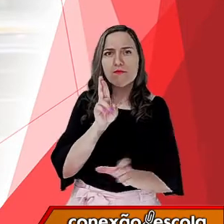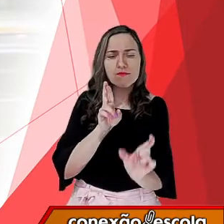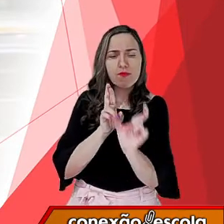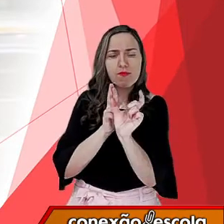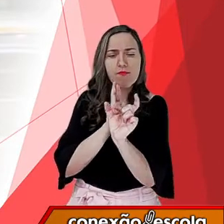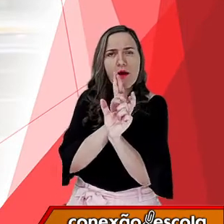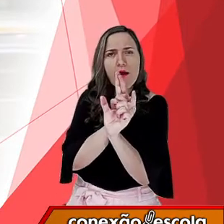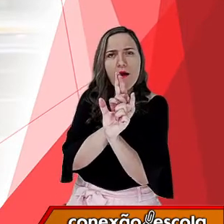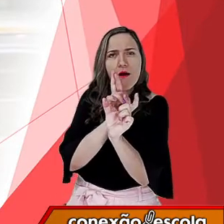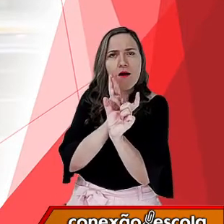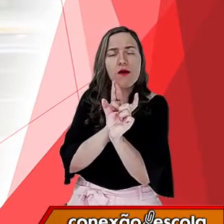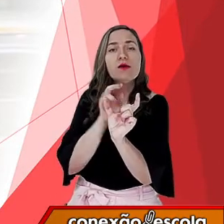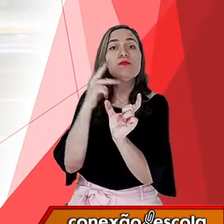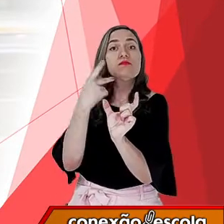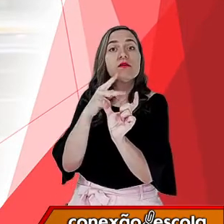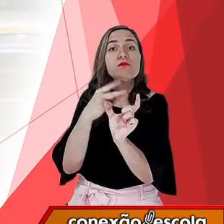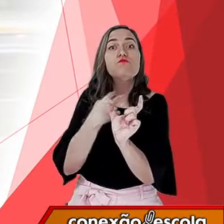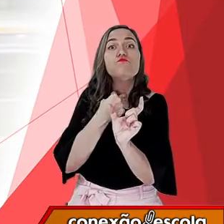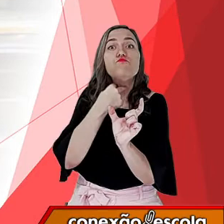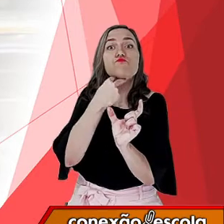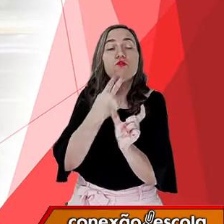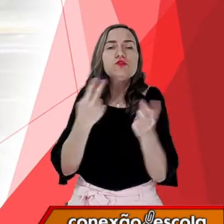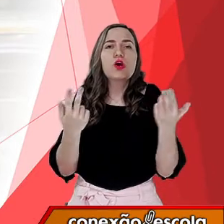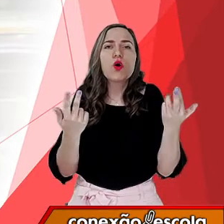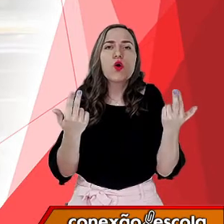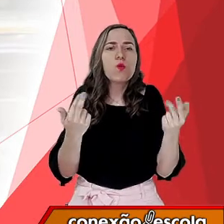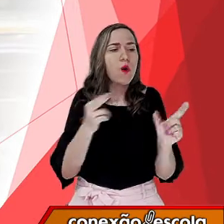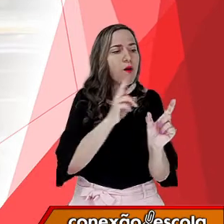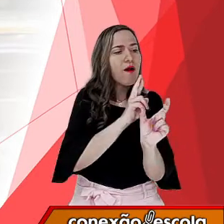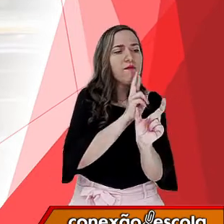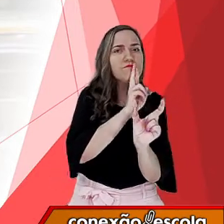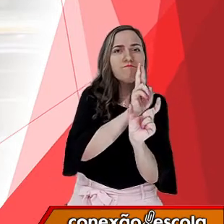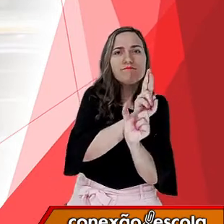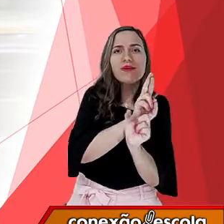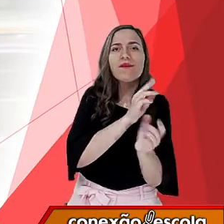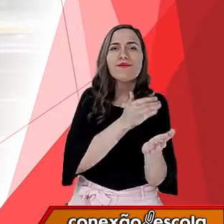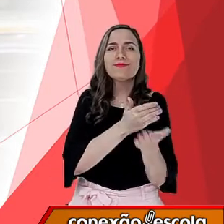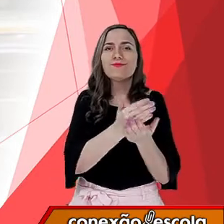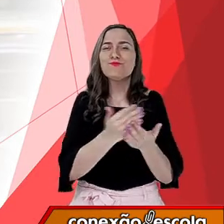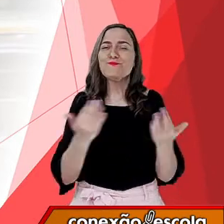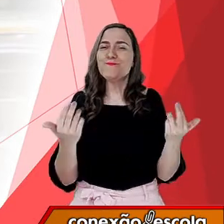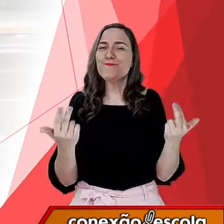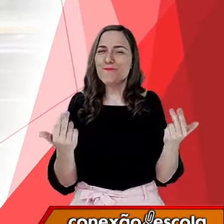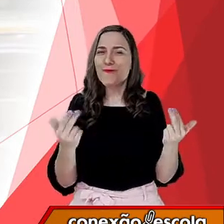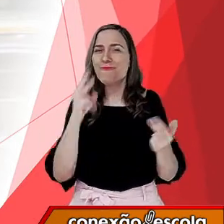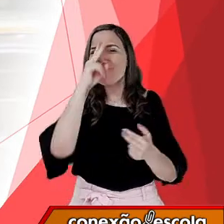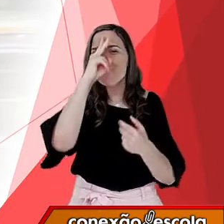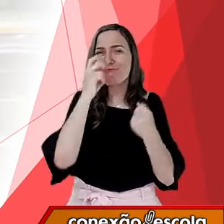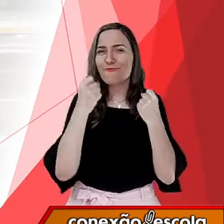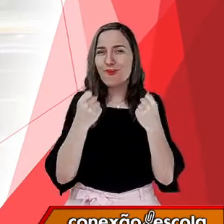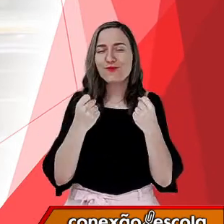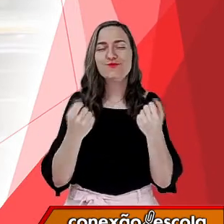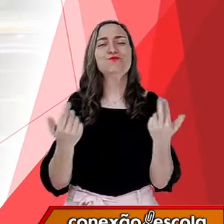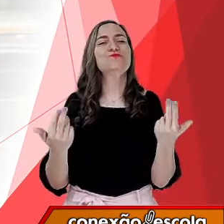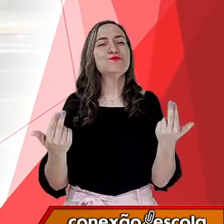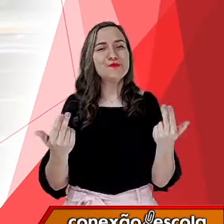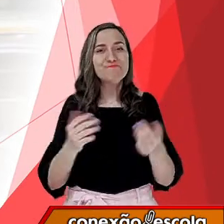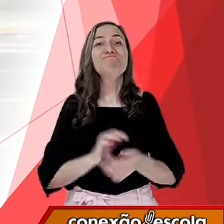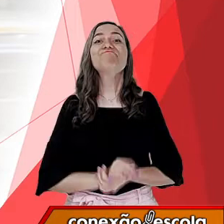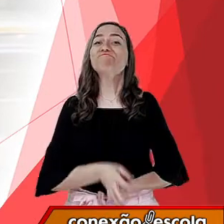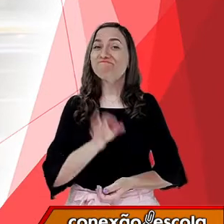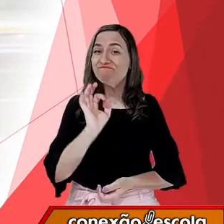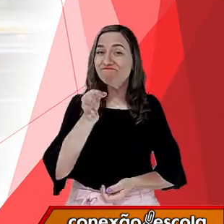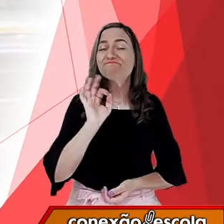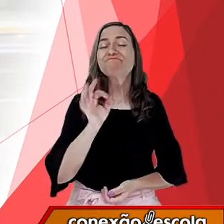da palavra, o som dele é igual quando aparece sozinho no início da palavra?